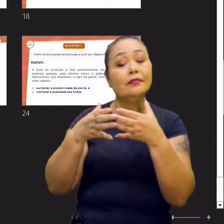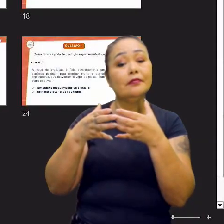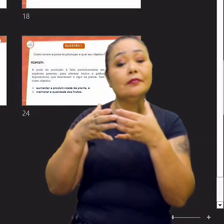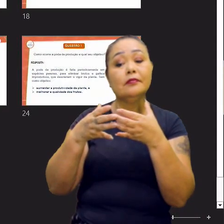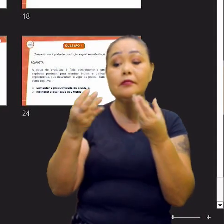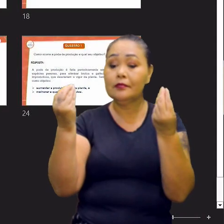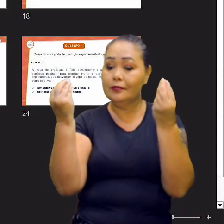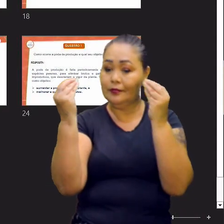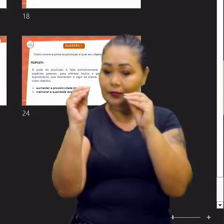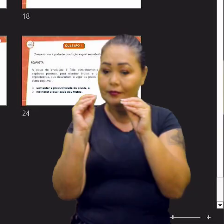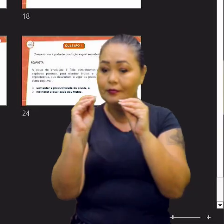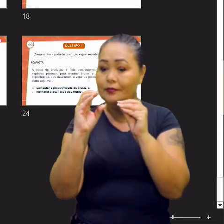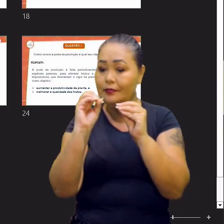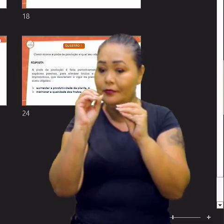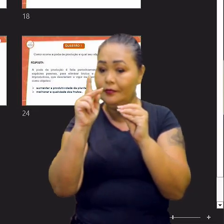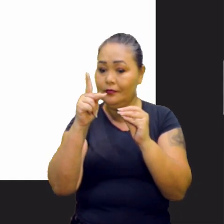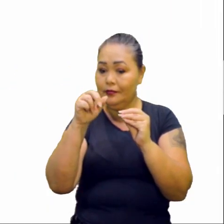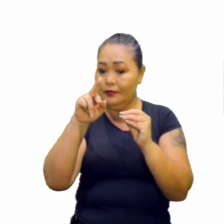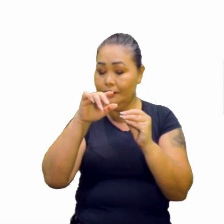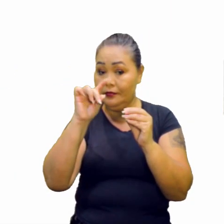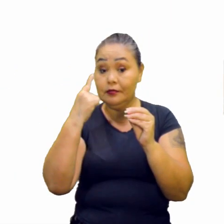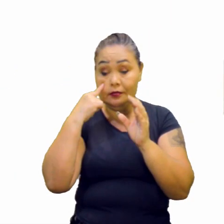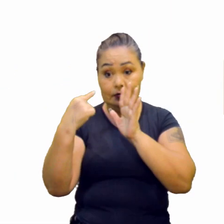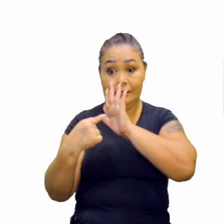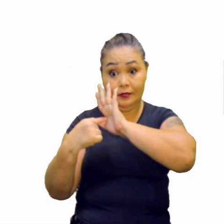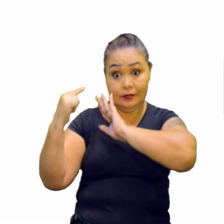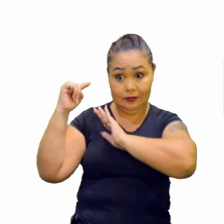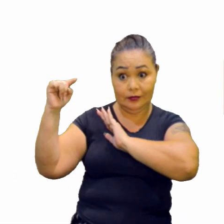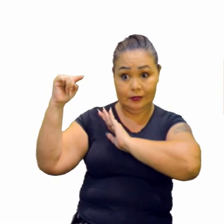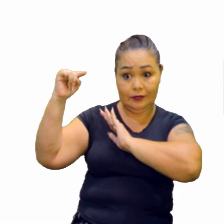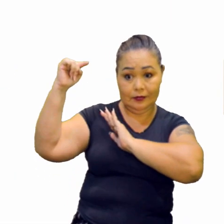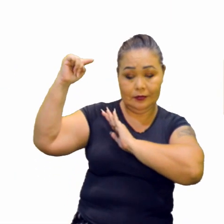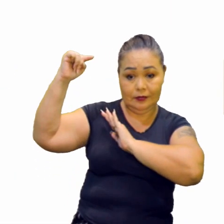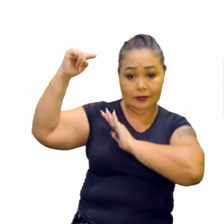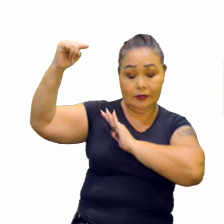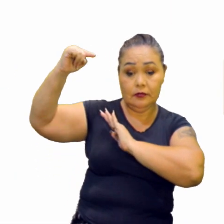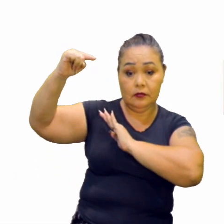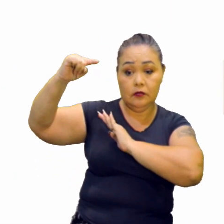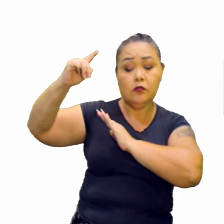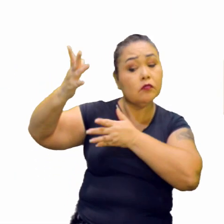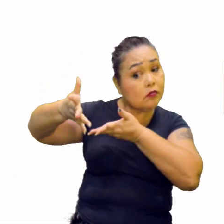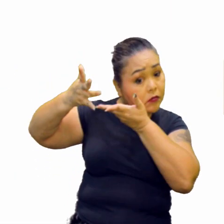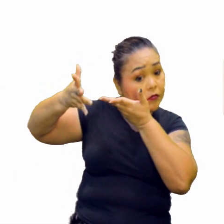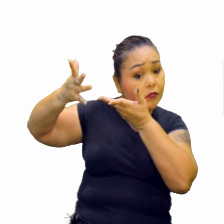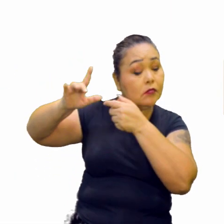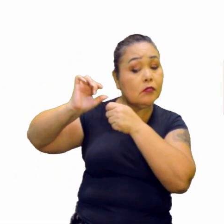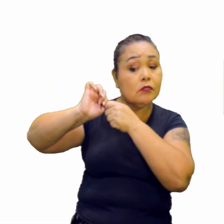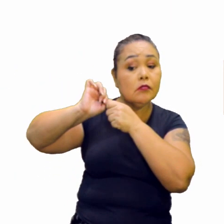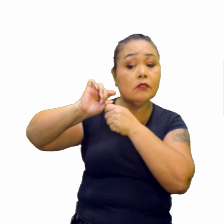operações que a gente está mostrando aqui para vocês, olha como favorece. O item